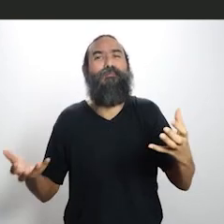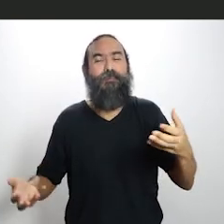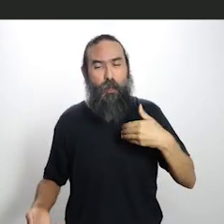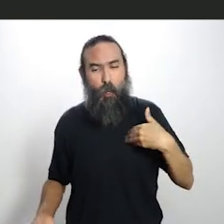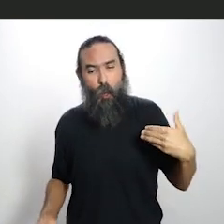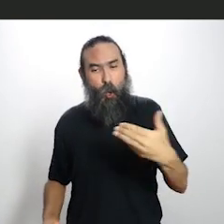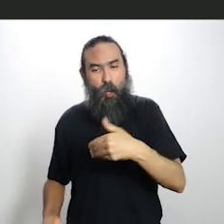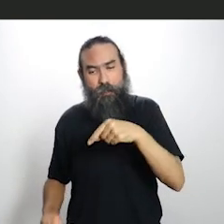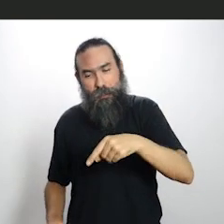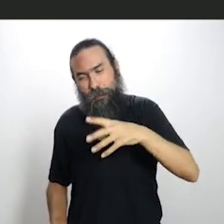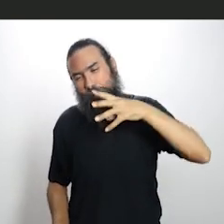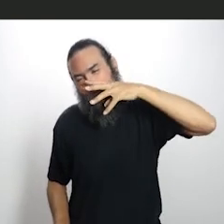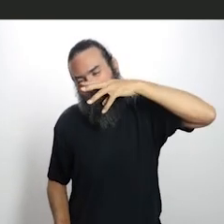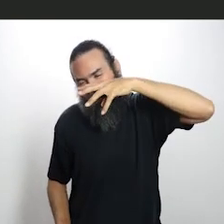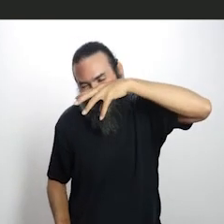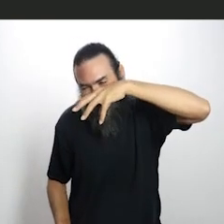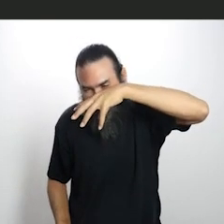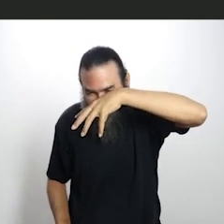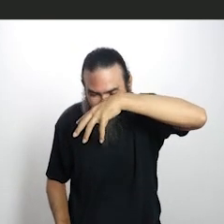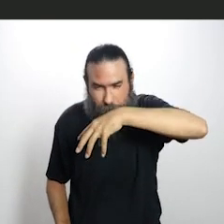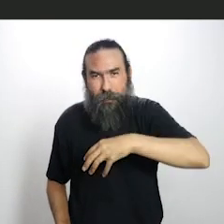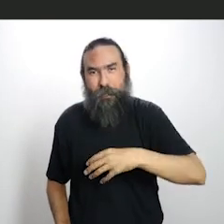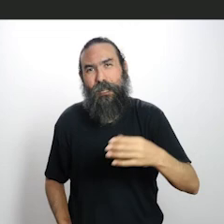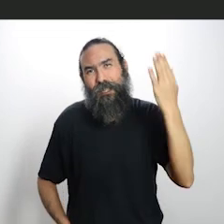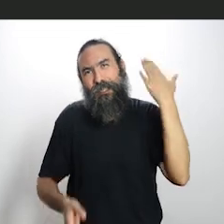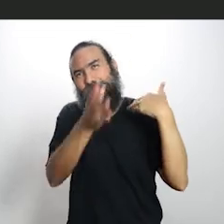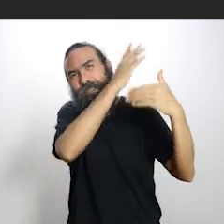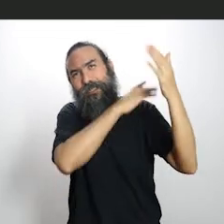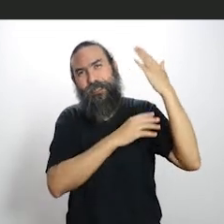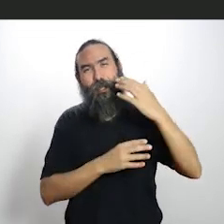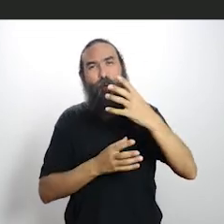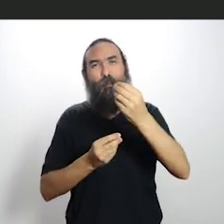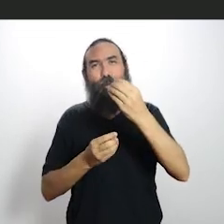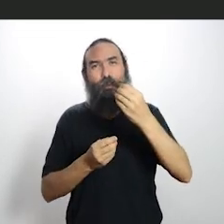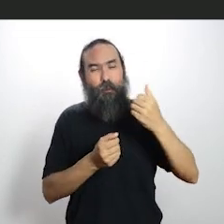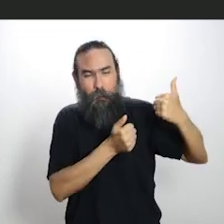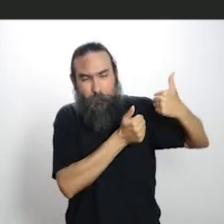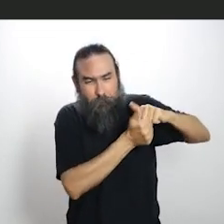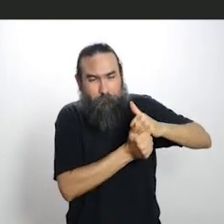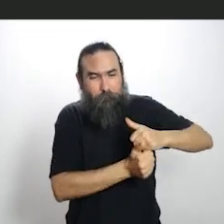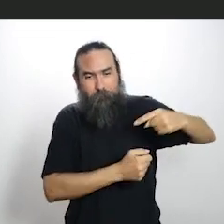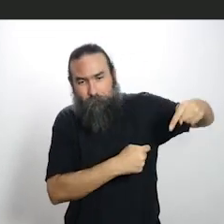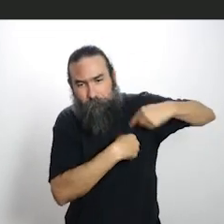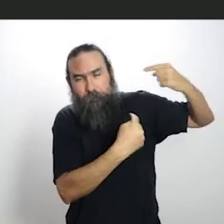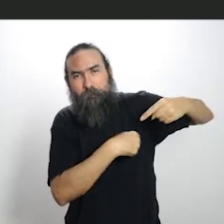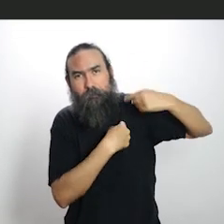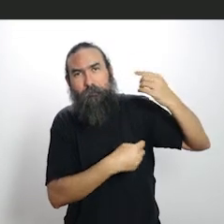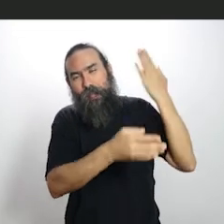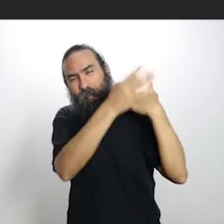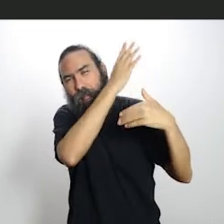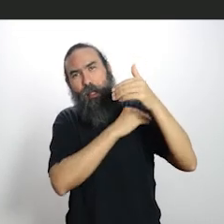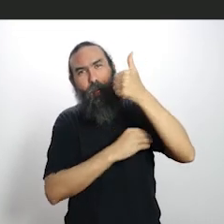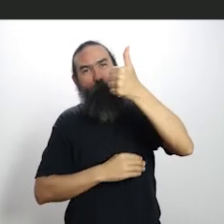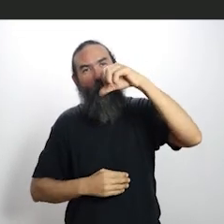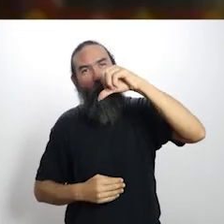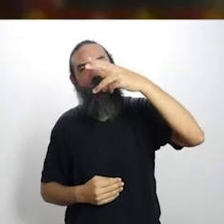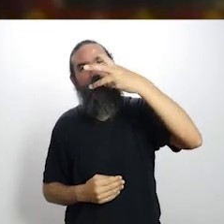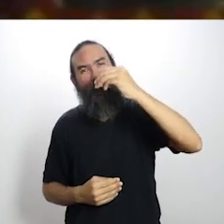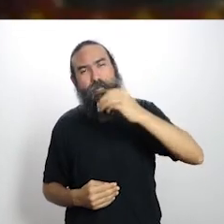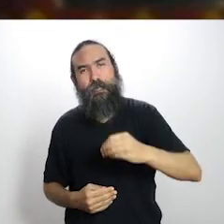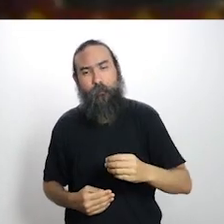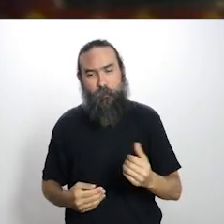aí as mulheres assumiram uma história bem bonita e que tá registrada em dois livros né o último foi lançado em 2018